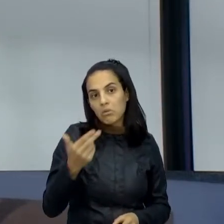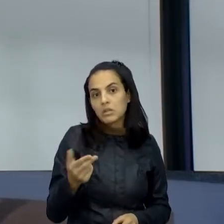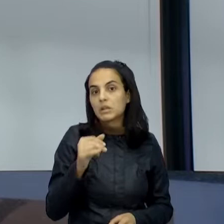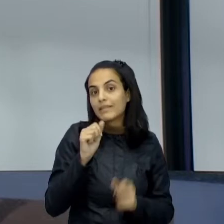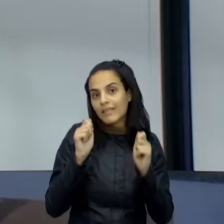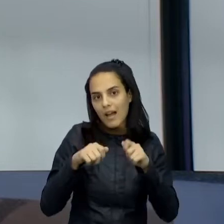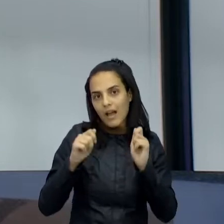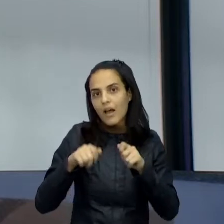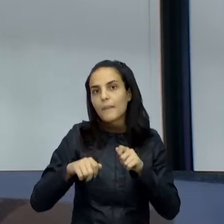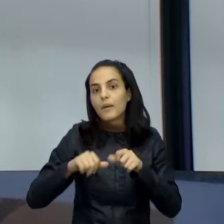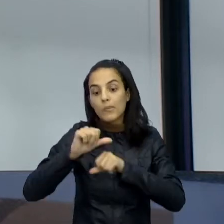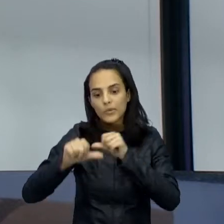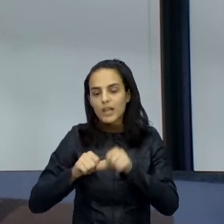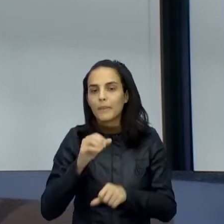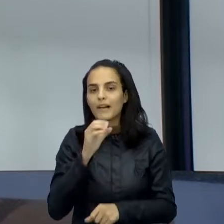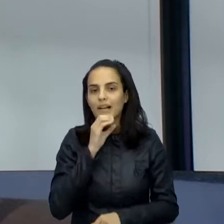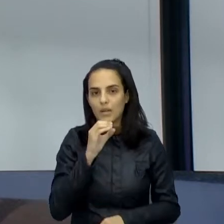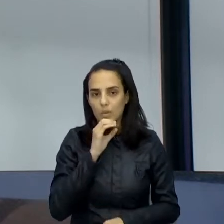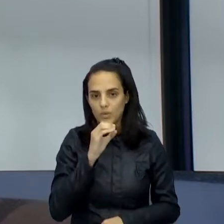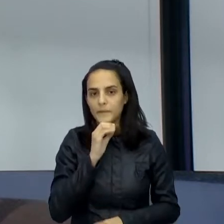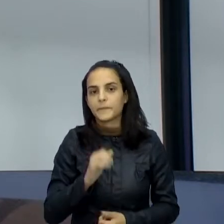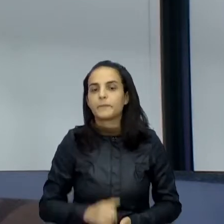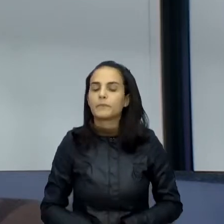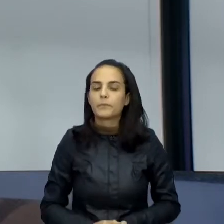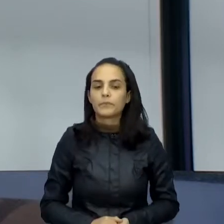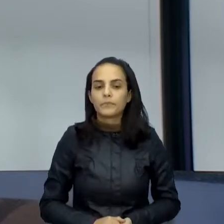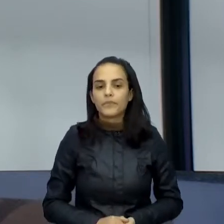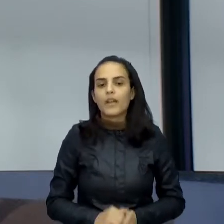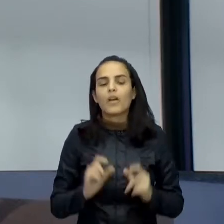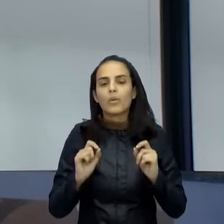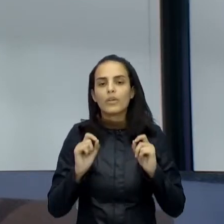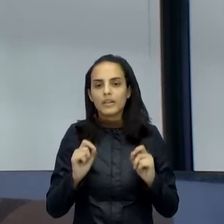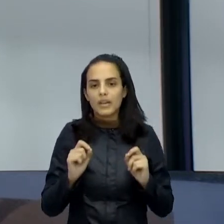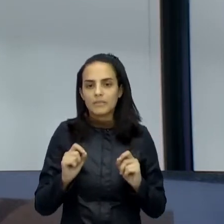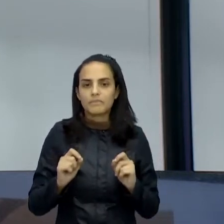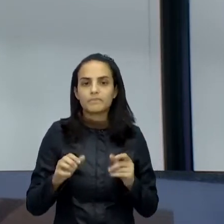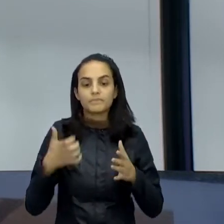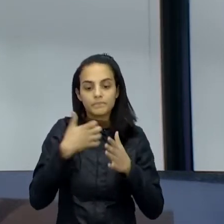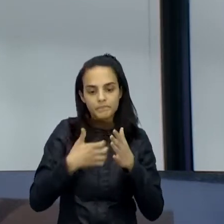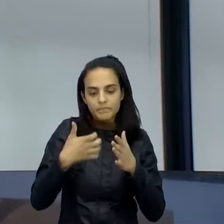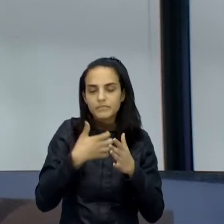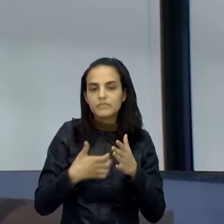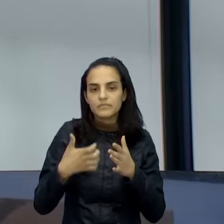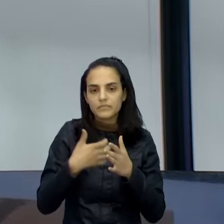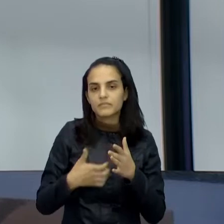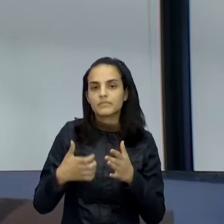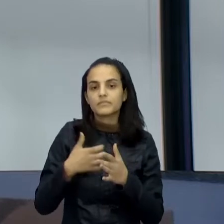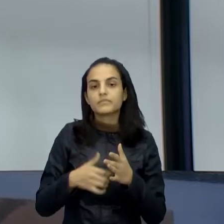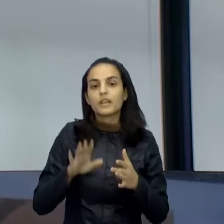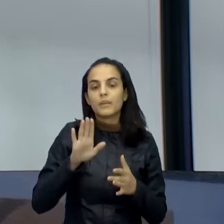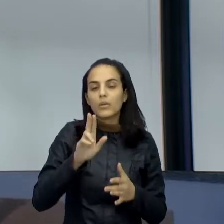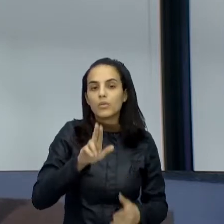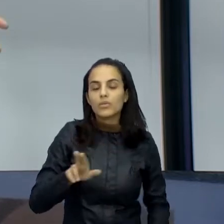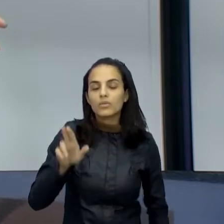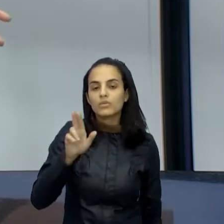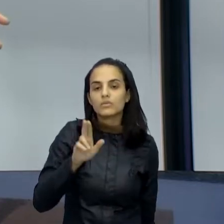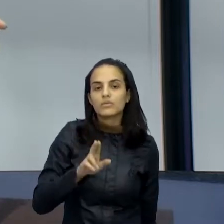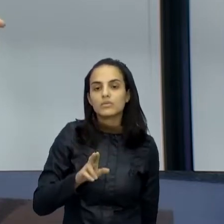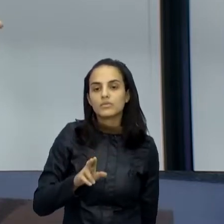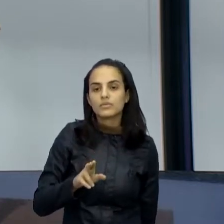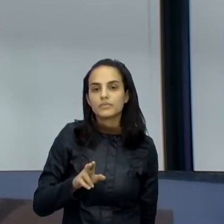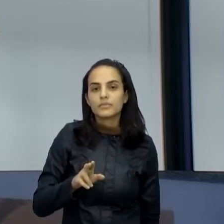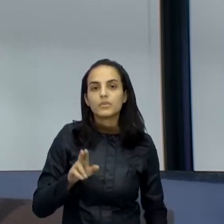calor. Então, uma geotérmica é considerada também uma usina termoelétrica, né? Só que ela usa o calor do